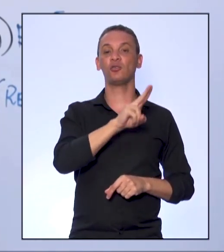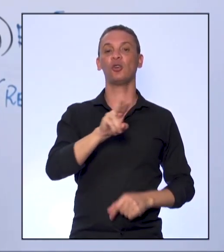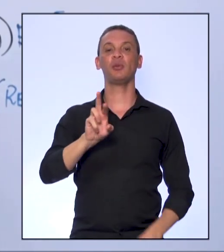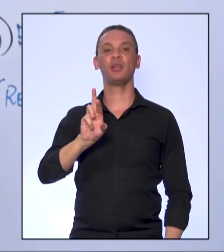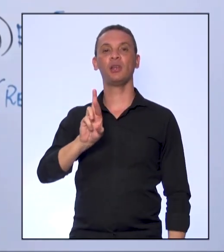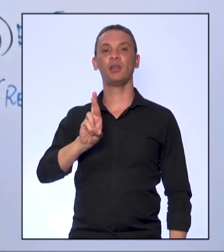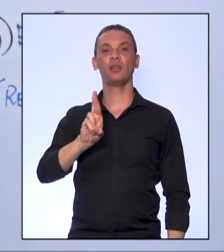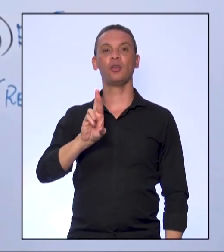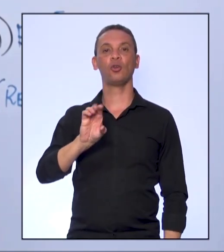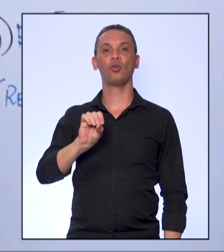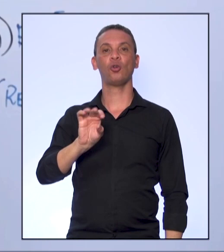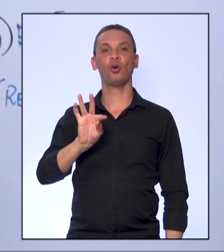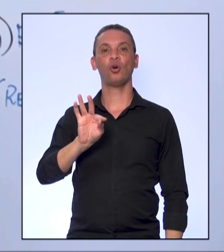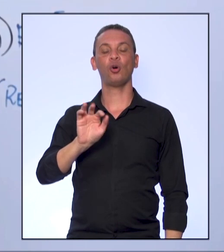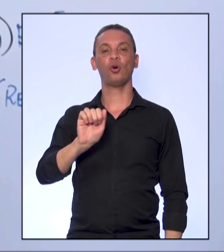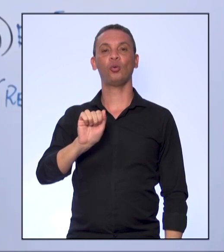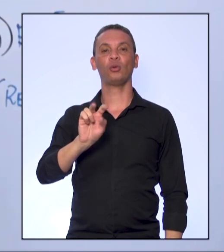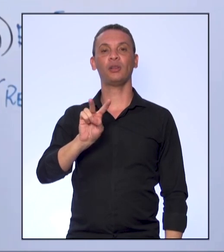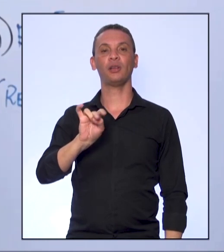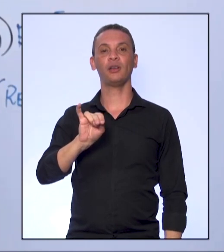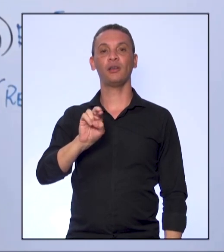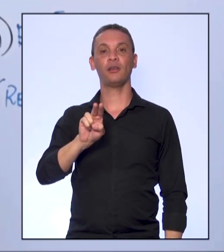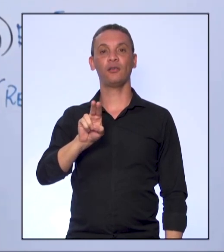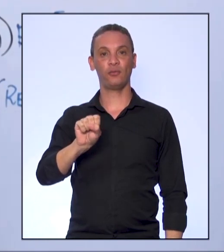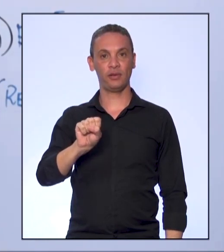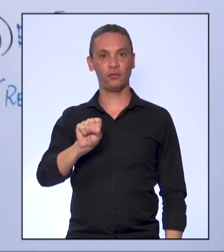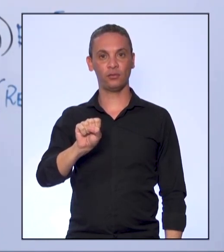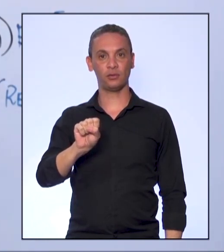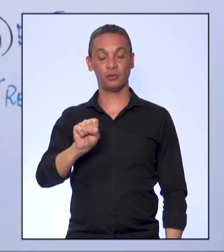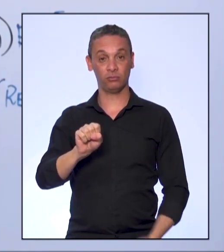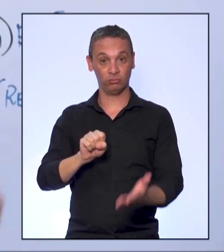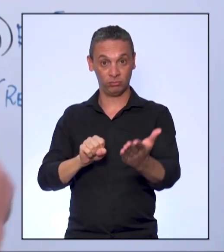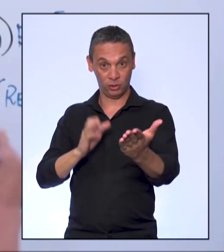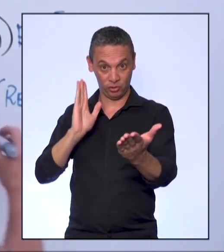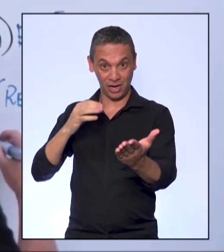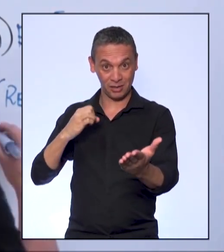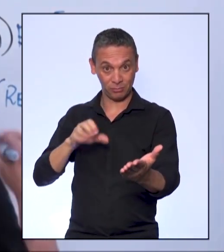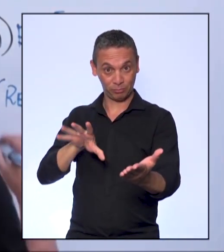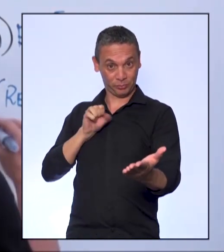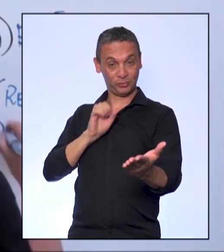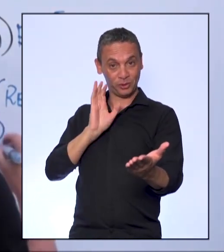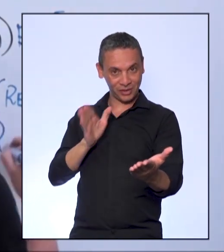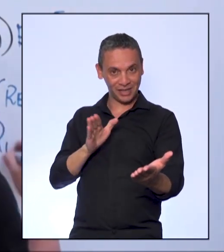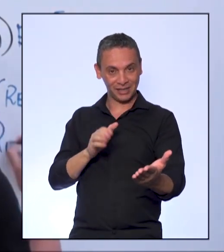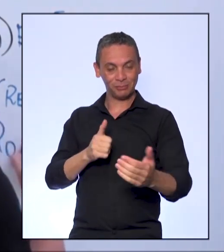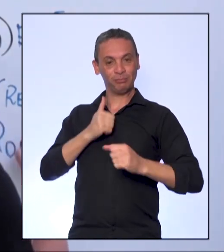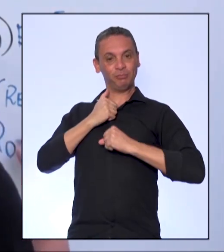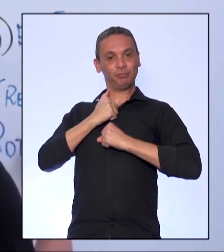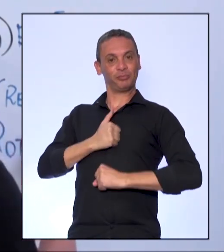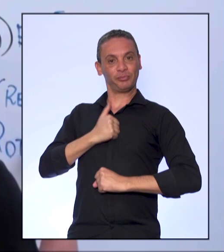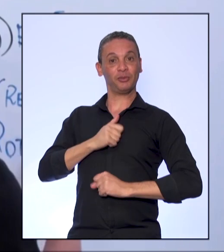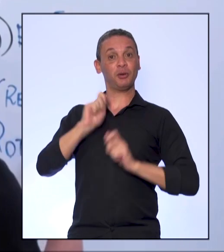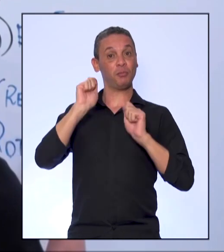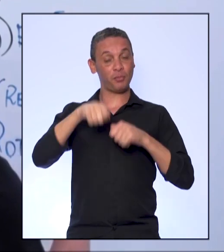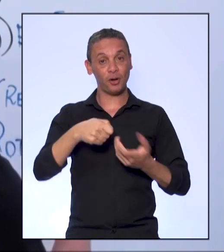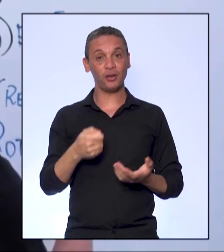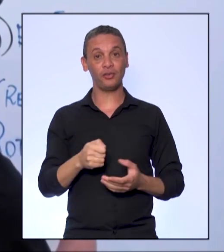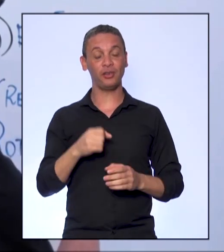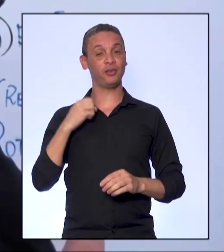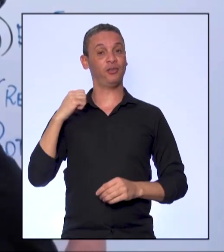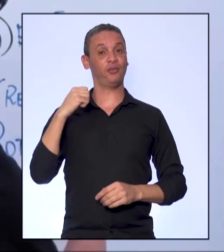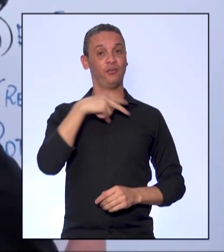ouviram falar? Você já pegou do outro lado aí rotavírus? Pode causar uma diarreia, tá, galera? Diarreia. Então, bora colocar aqui